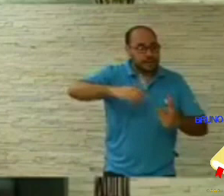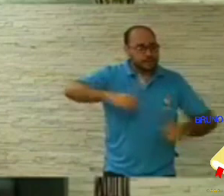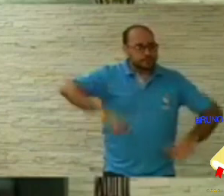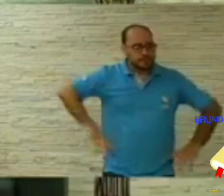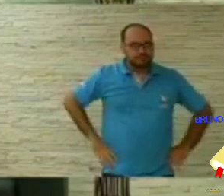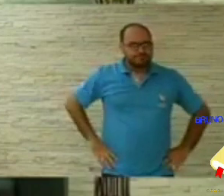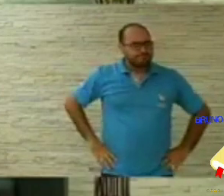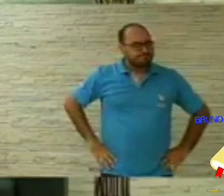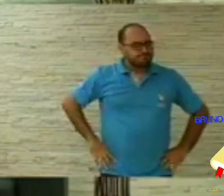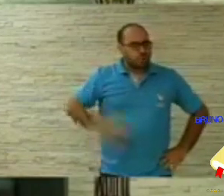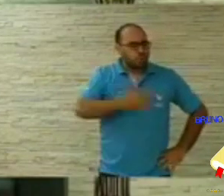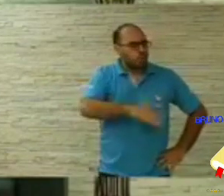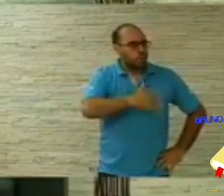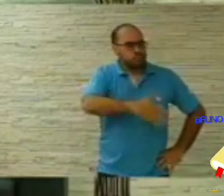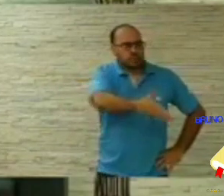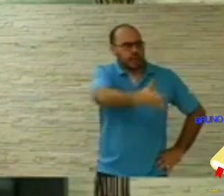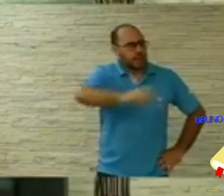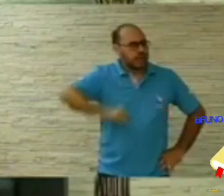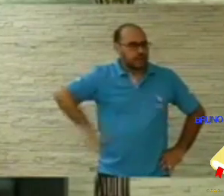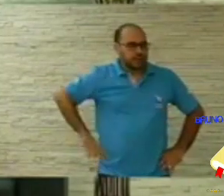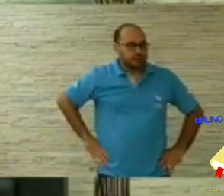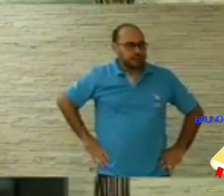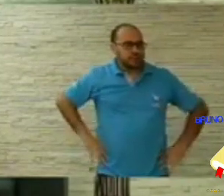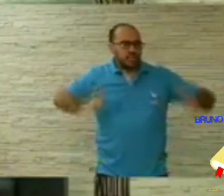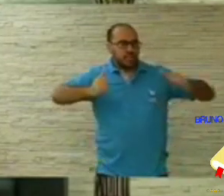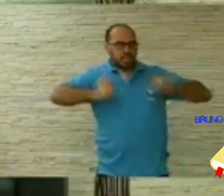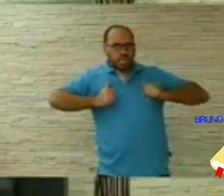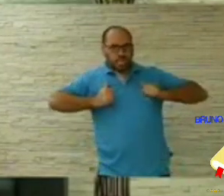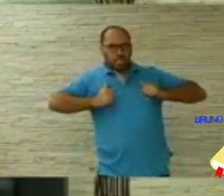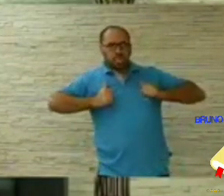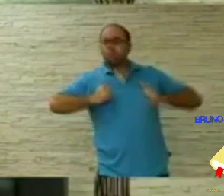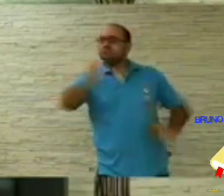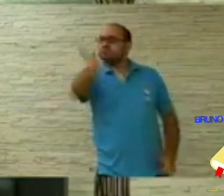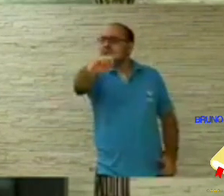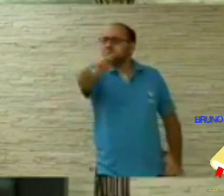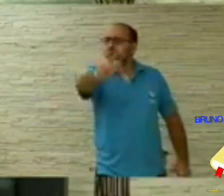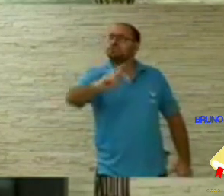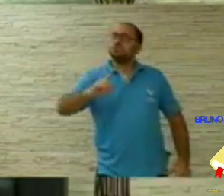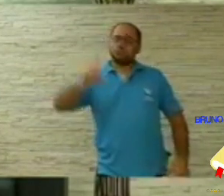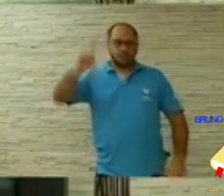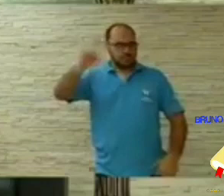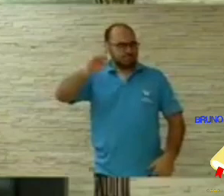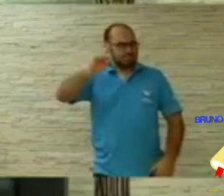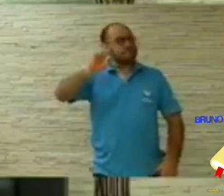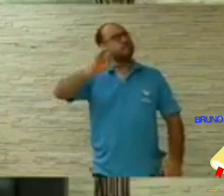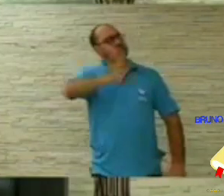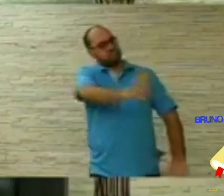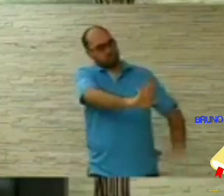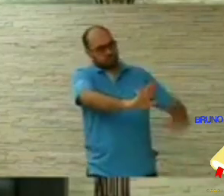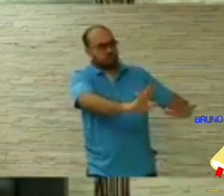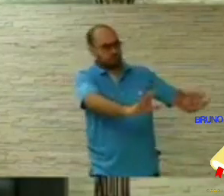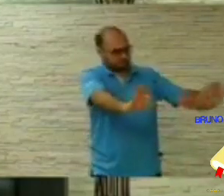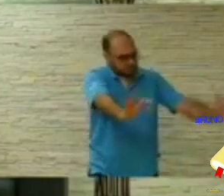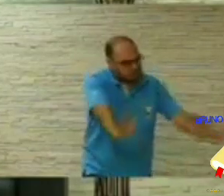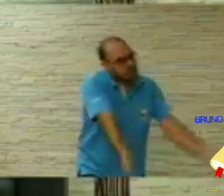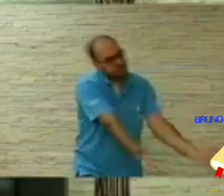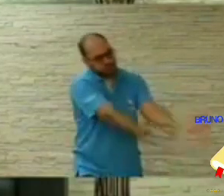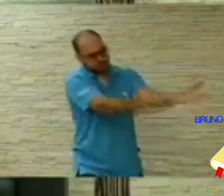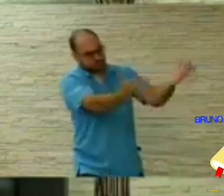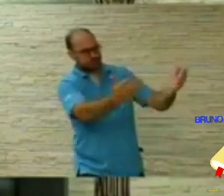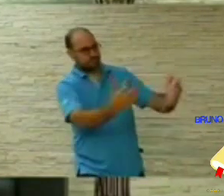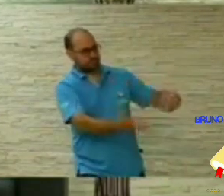à distância. Ele é um Deus que age na sua vida. Ele é um Deus que ergue você se você estiver